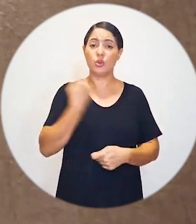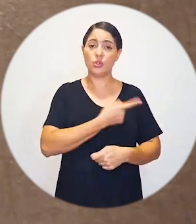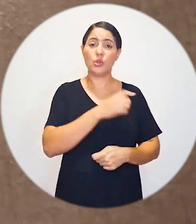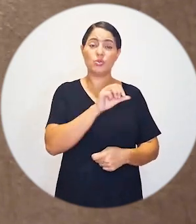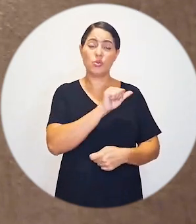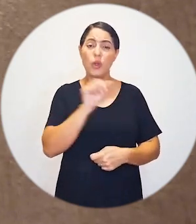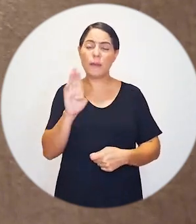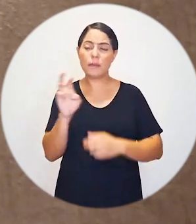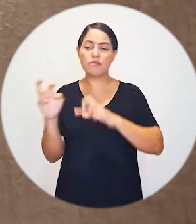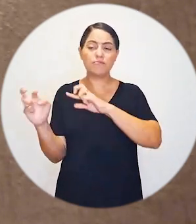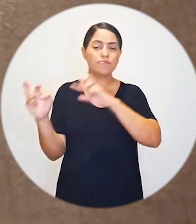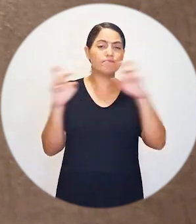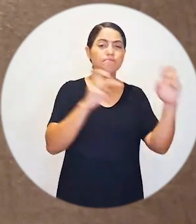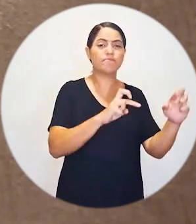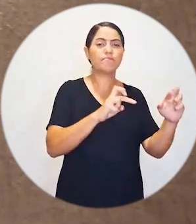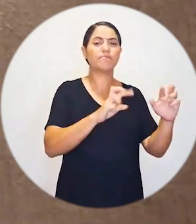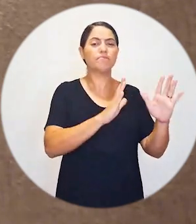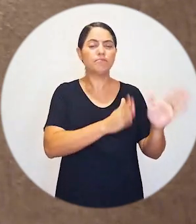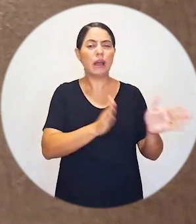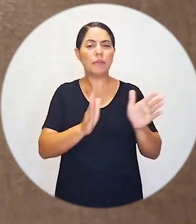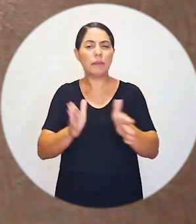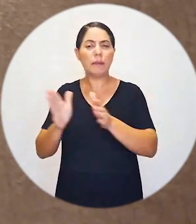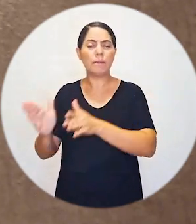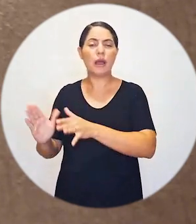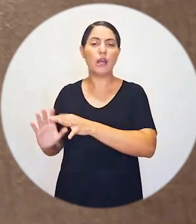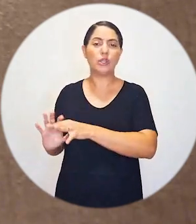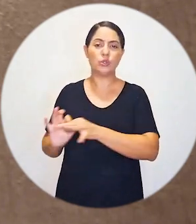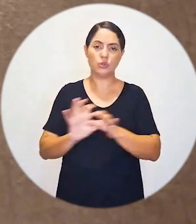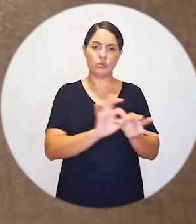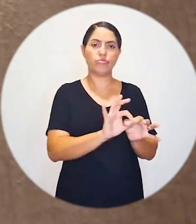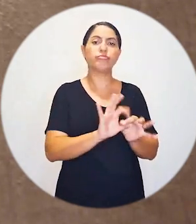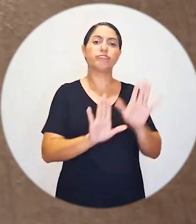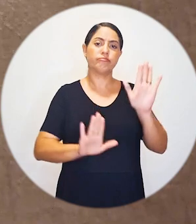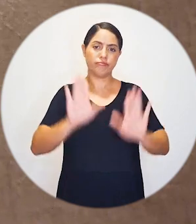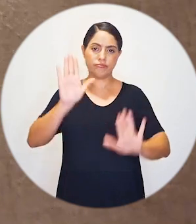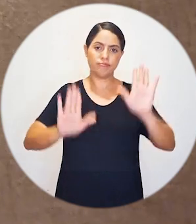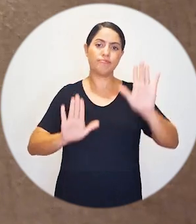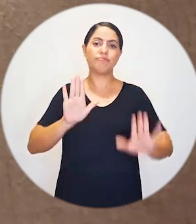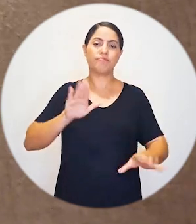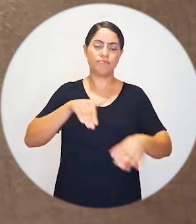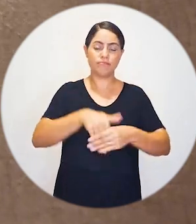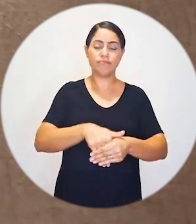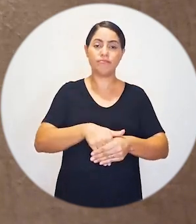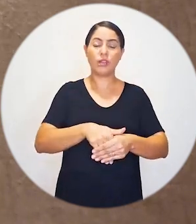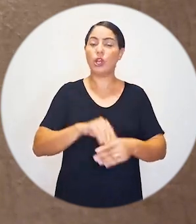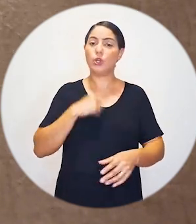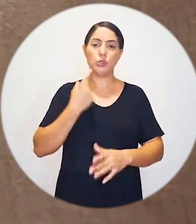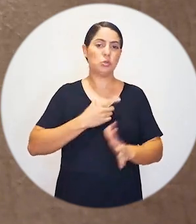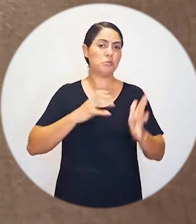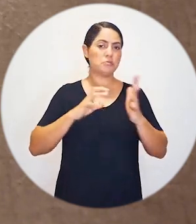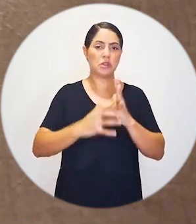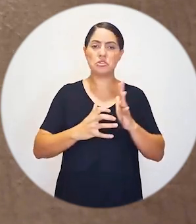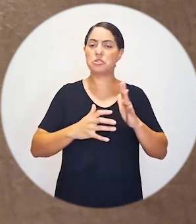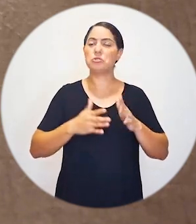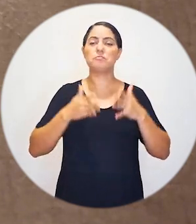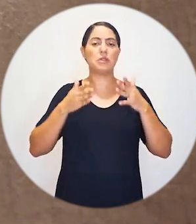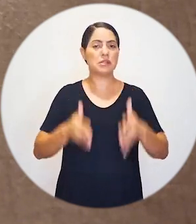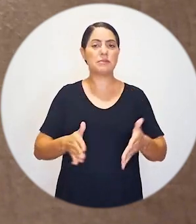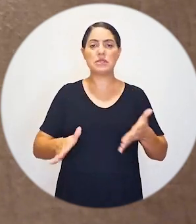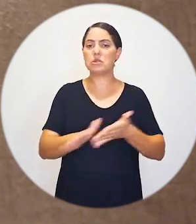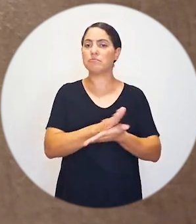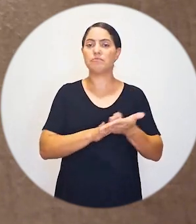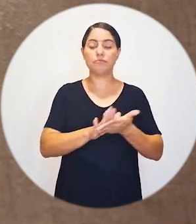passo no processo eleitoral, sempre de forma apartidária. Nas eleições é importante reiterar que não